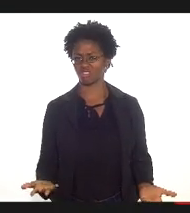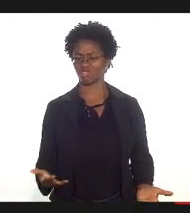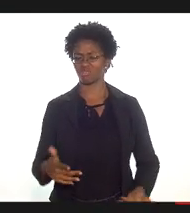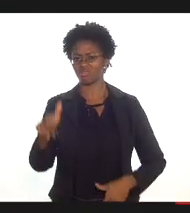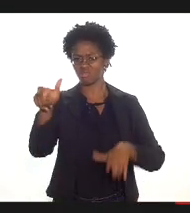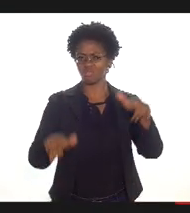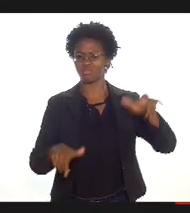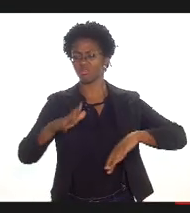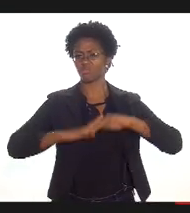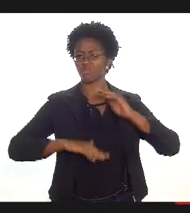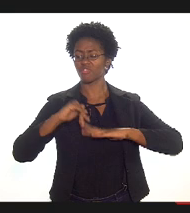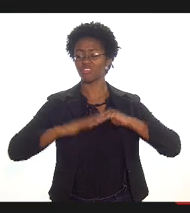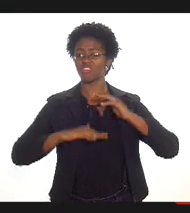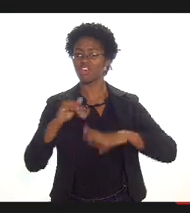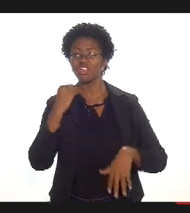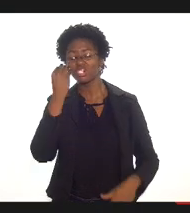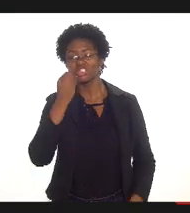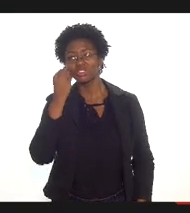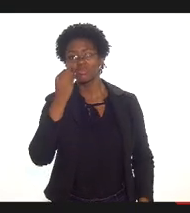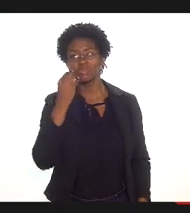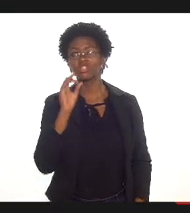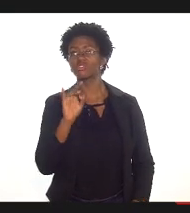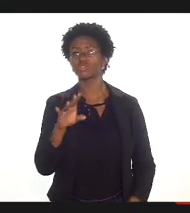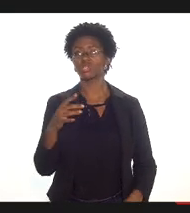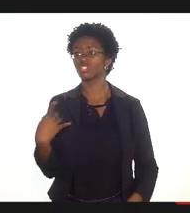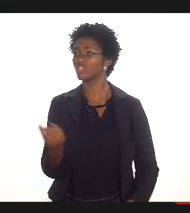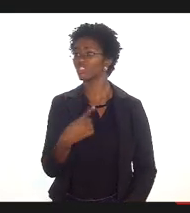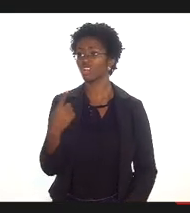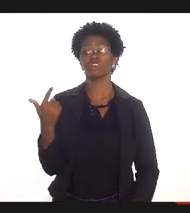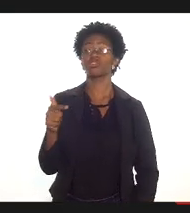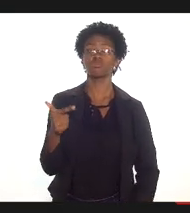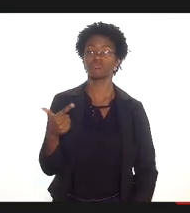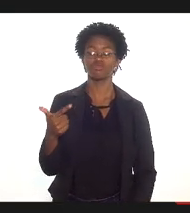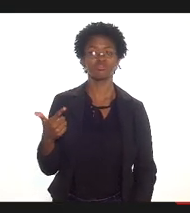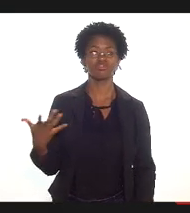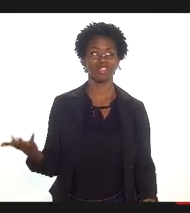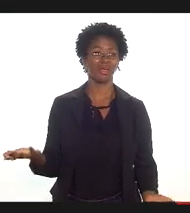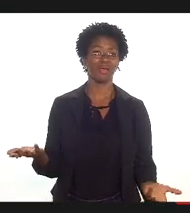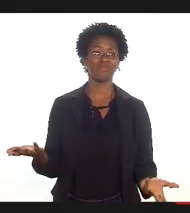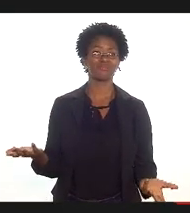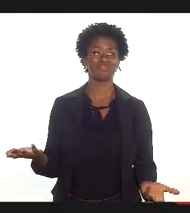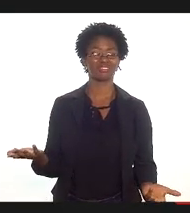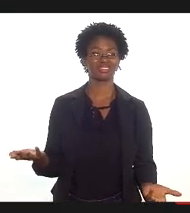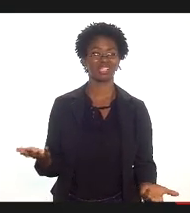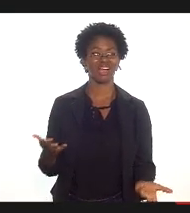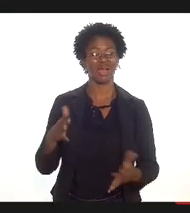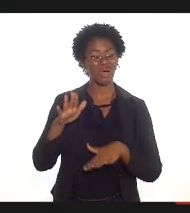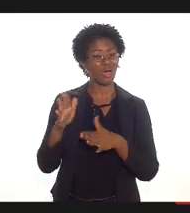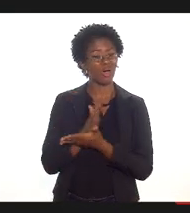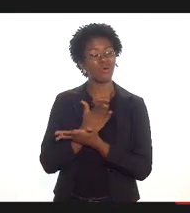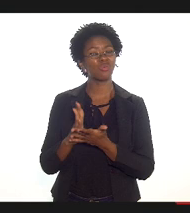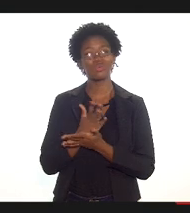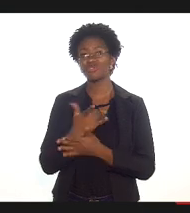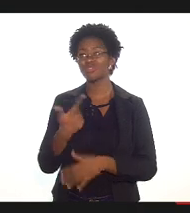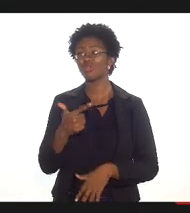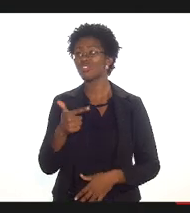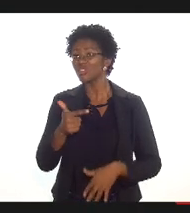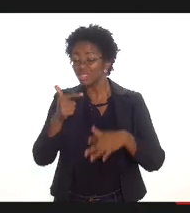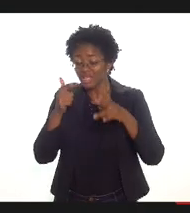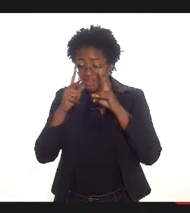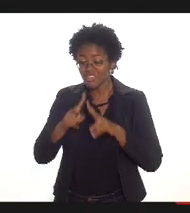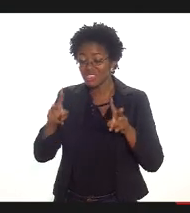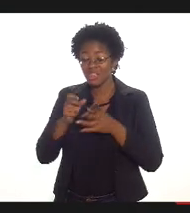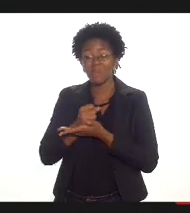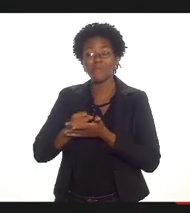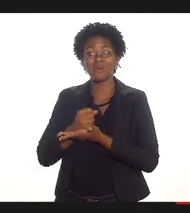que têm experiência em serviço que nós não prestamos. Alguns que não têm noção básica de enfermagem. E